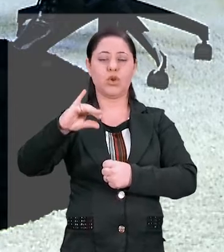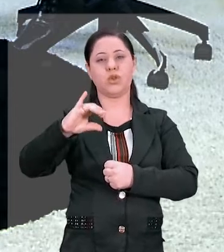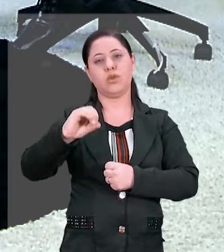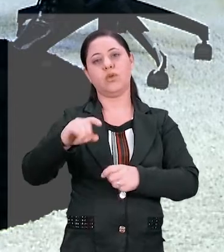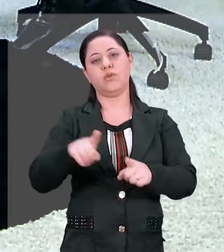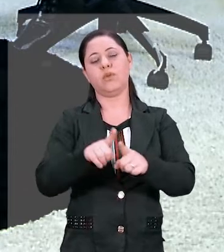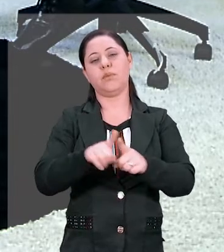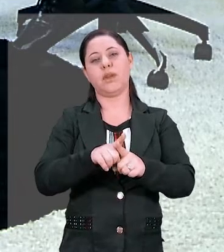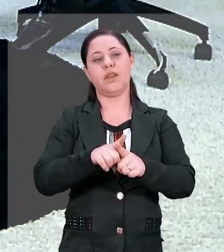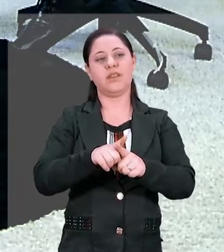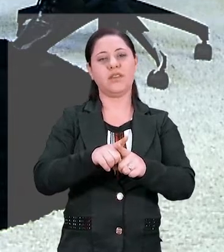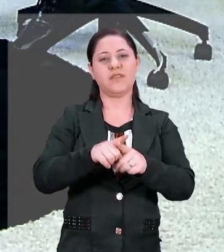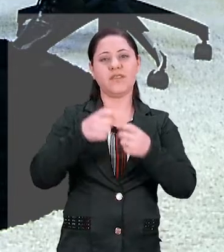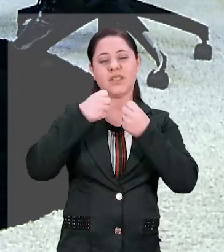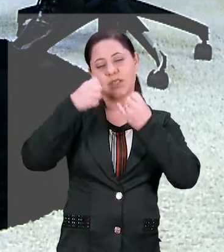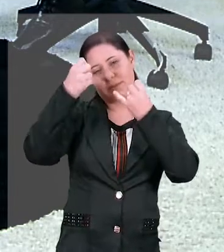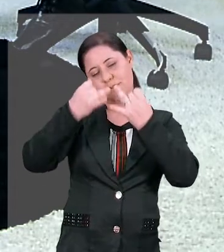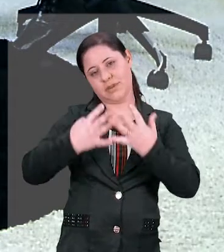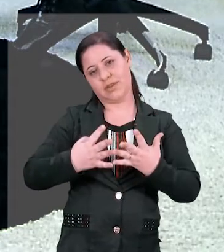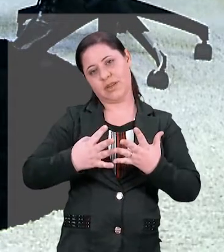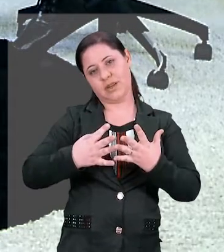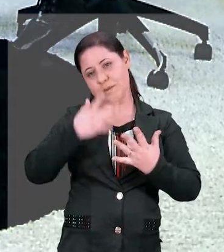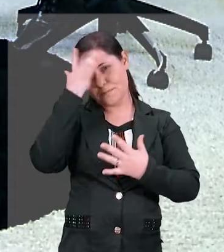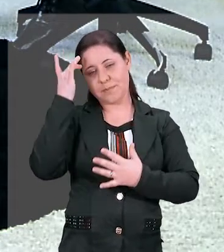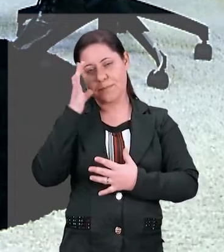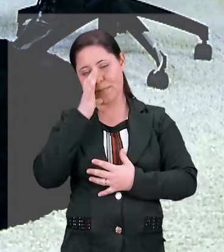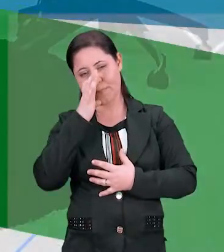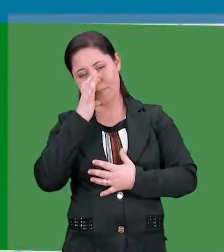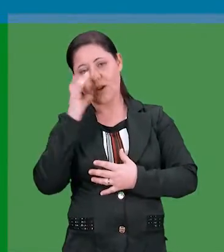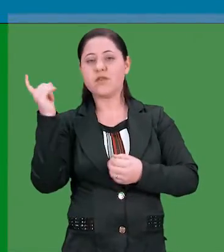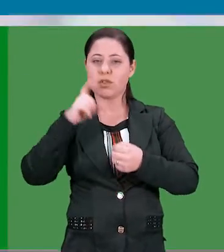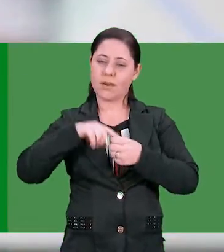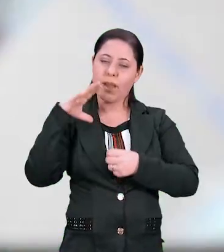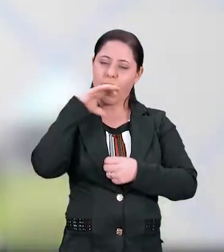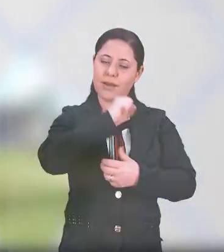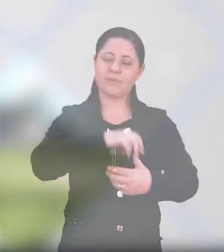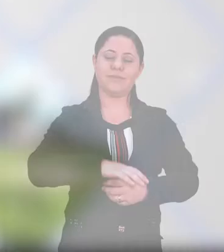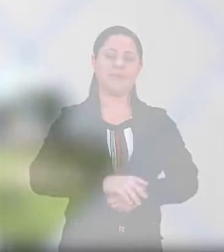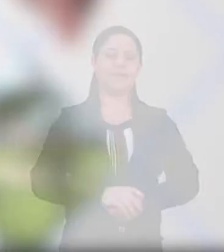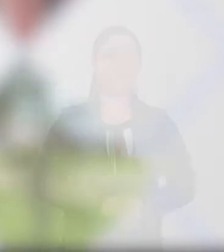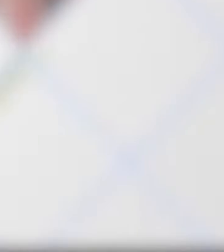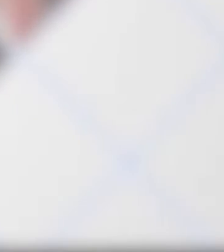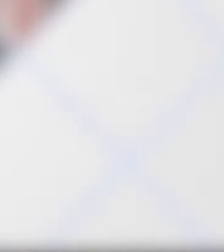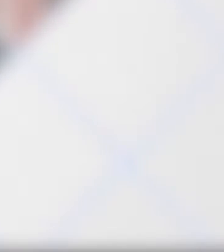vai oferecer aos nossos queridos telespectadores. Volto já já.